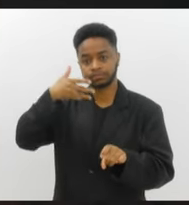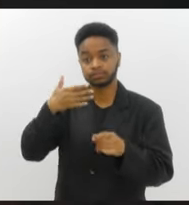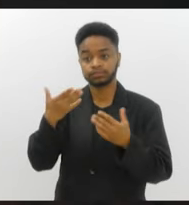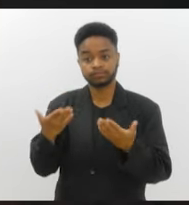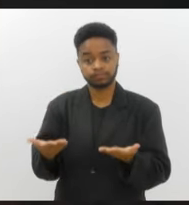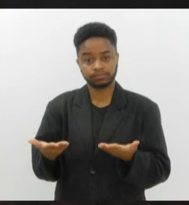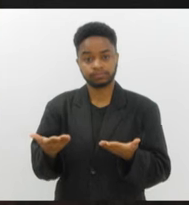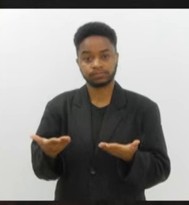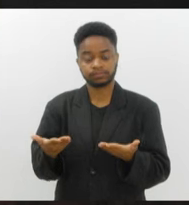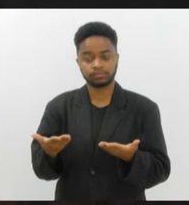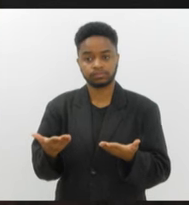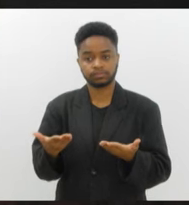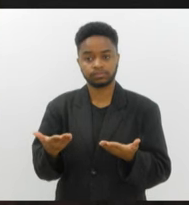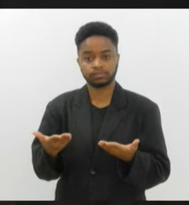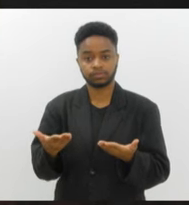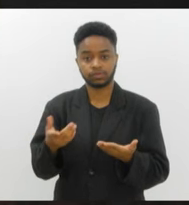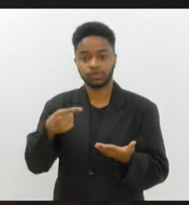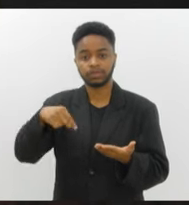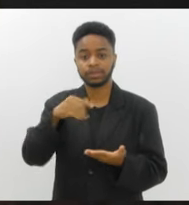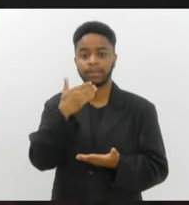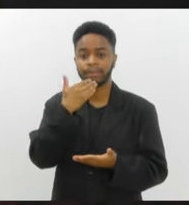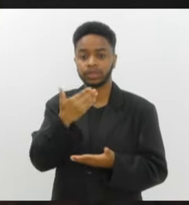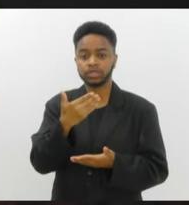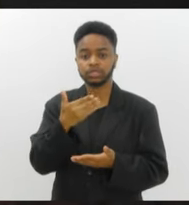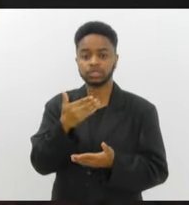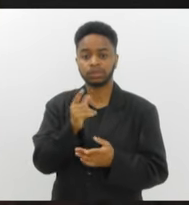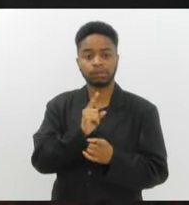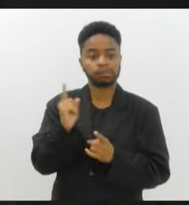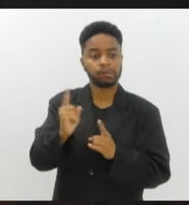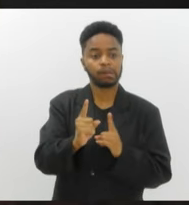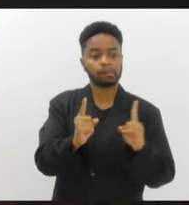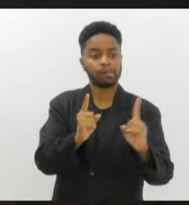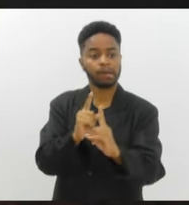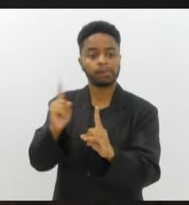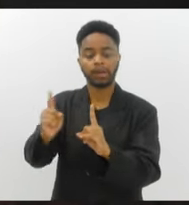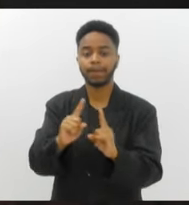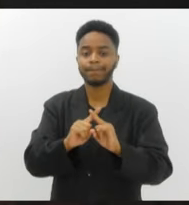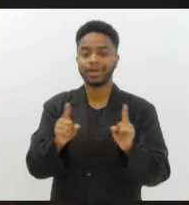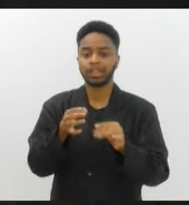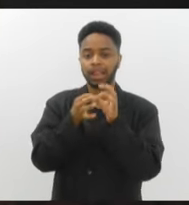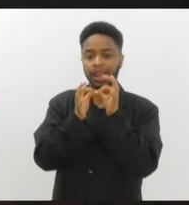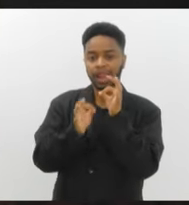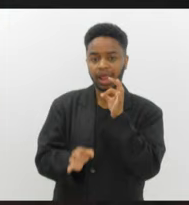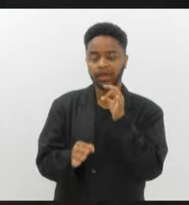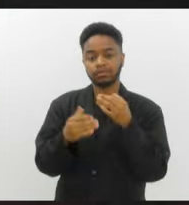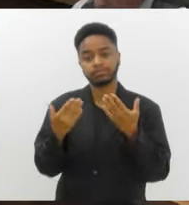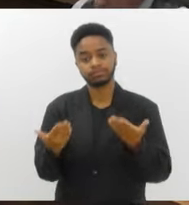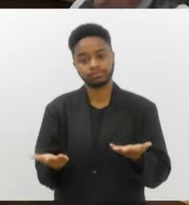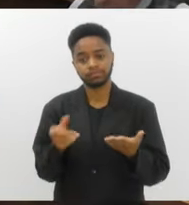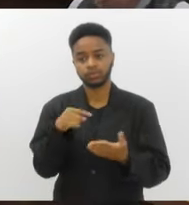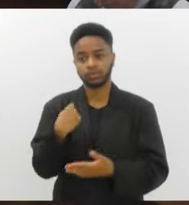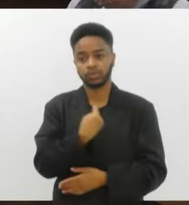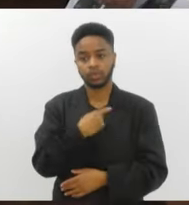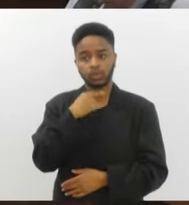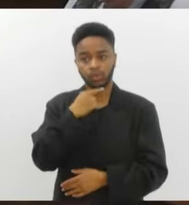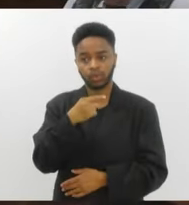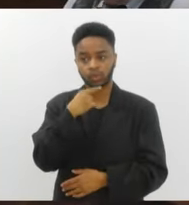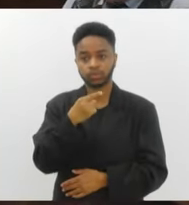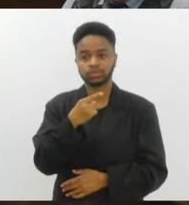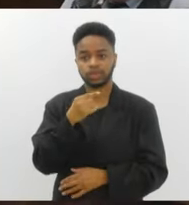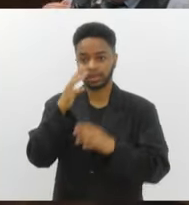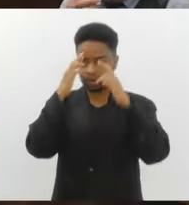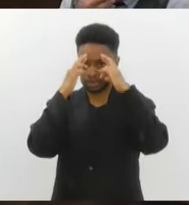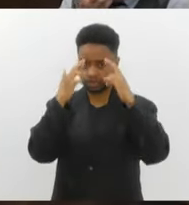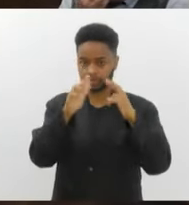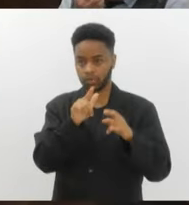aí estão pedindo participação, estou concedendo, mas estão se alongando demais, e aí a gente acaba não dando o devido